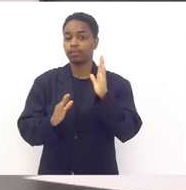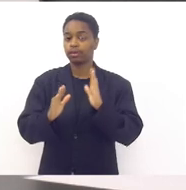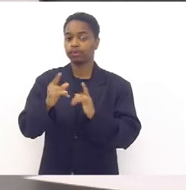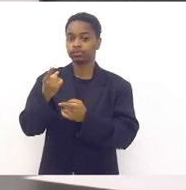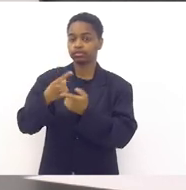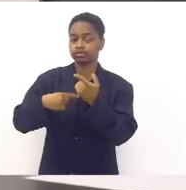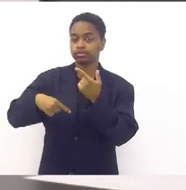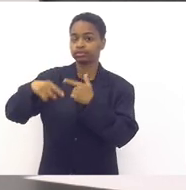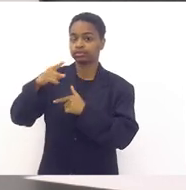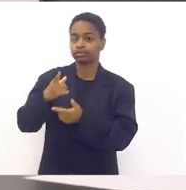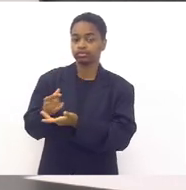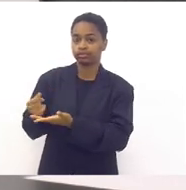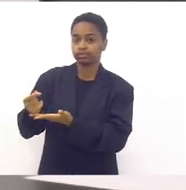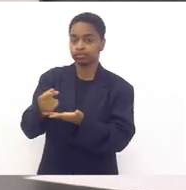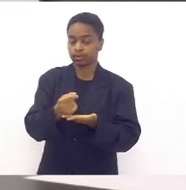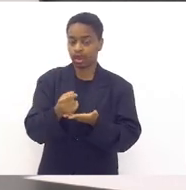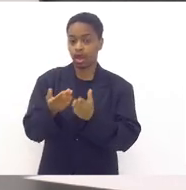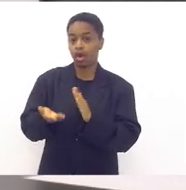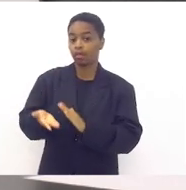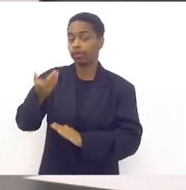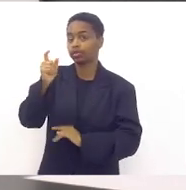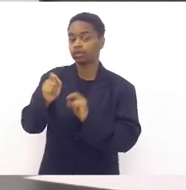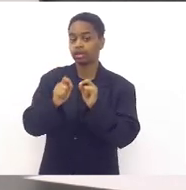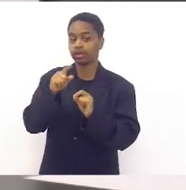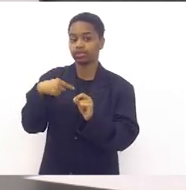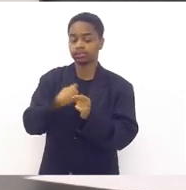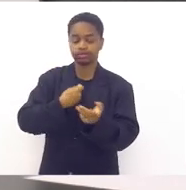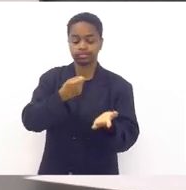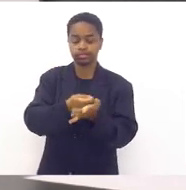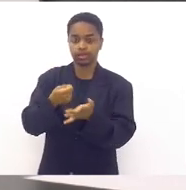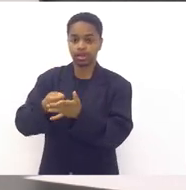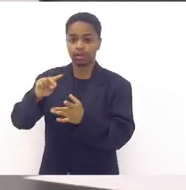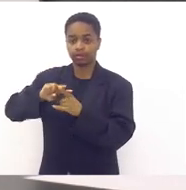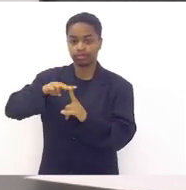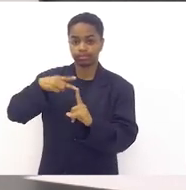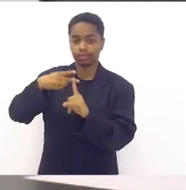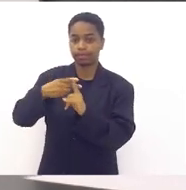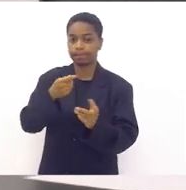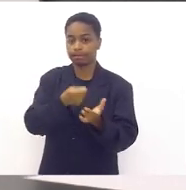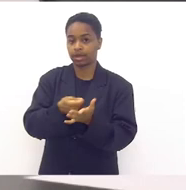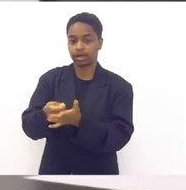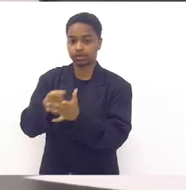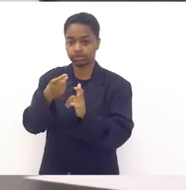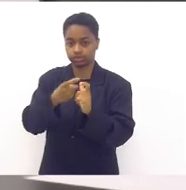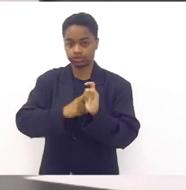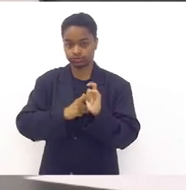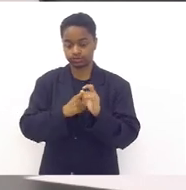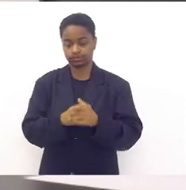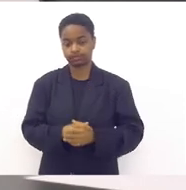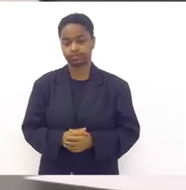nossa participação em pagamento, praticamente dobra o nosso pagamento de dívida.